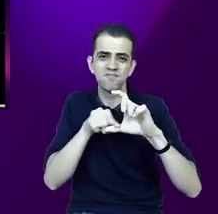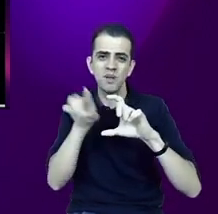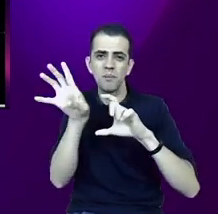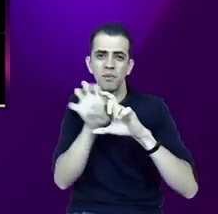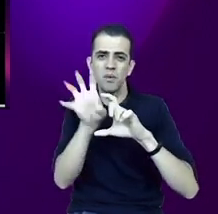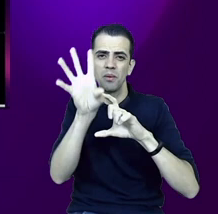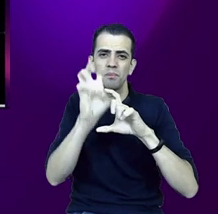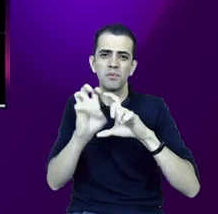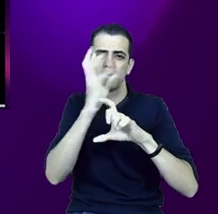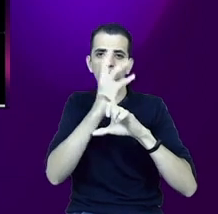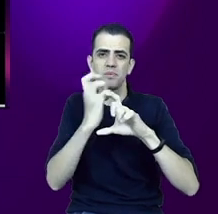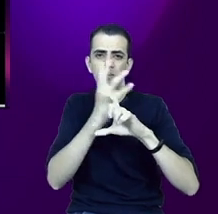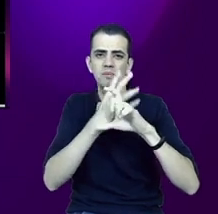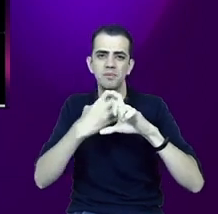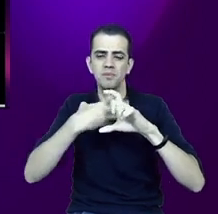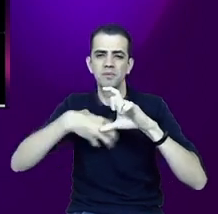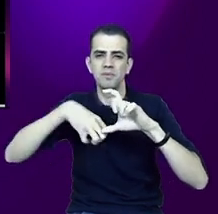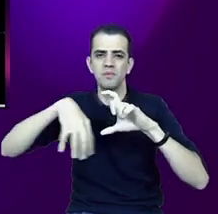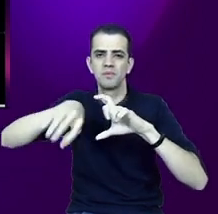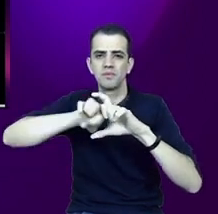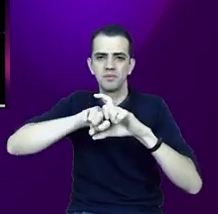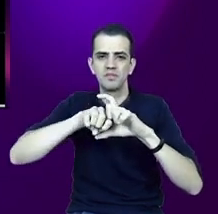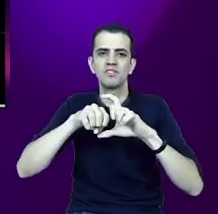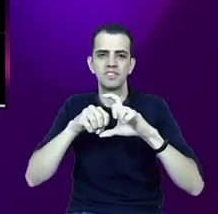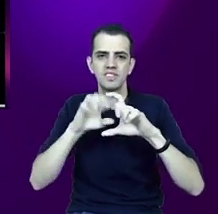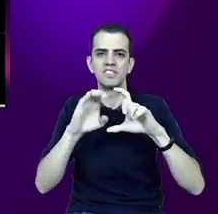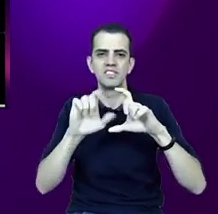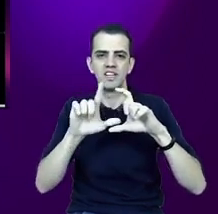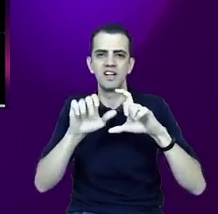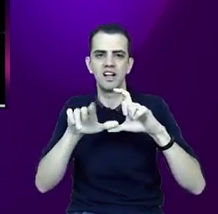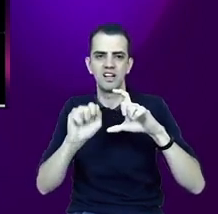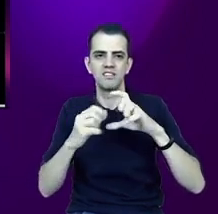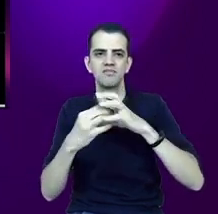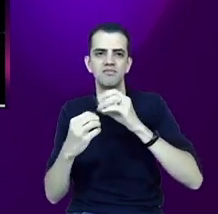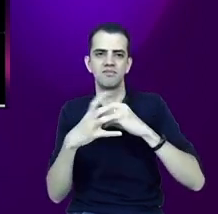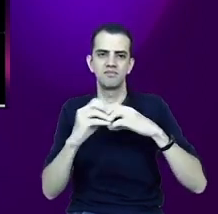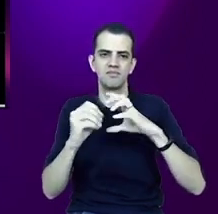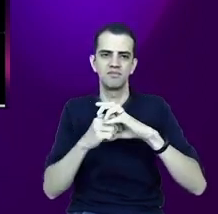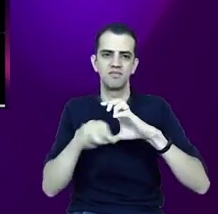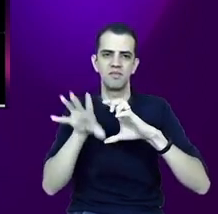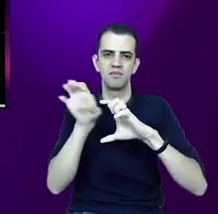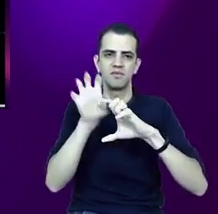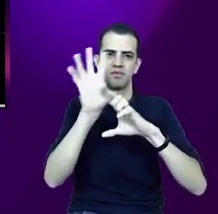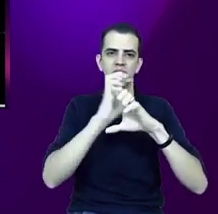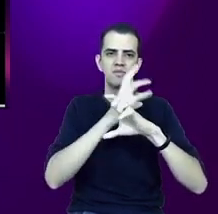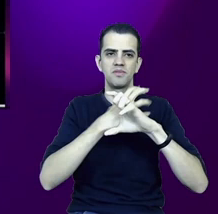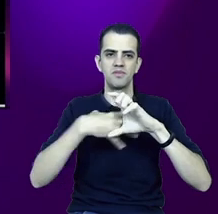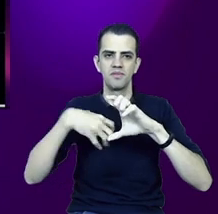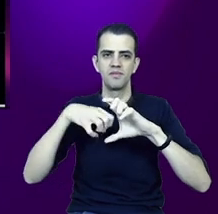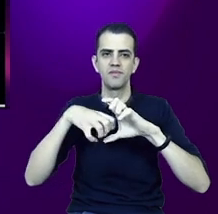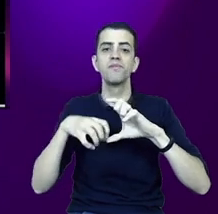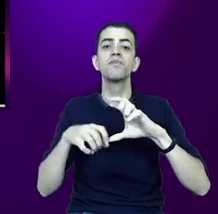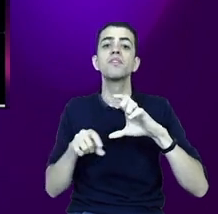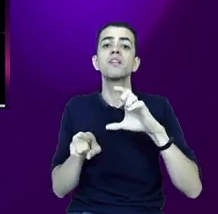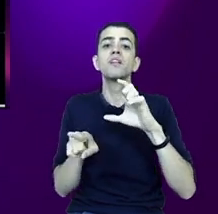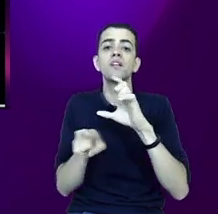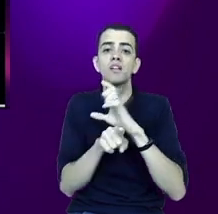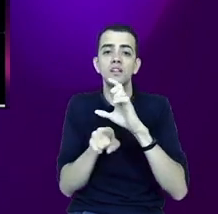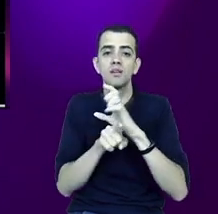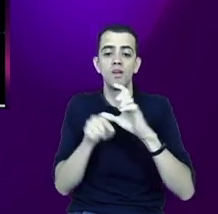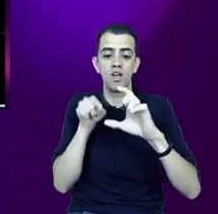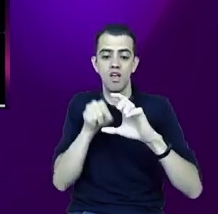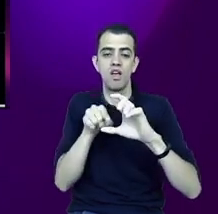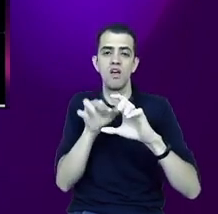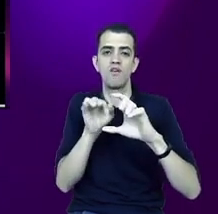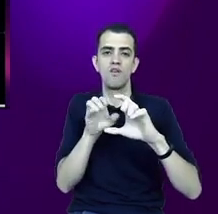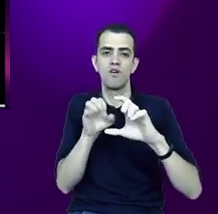maior metabolismo, melhor dizendo, celular, e que pode muitas vezes nos guiar com relação ao que seria o foco ou